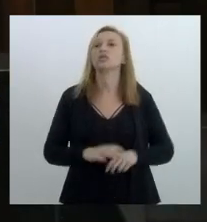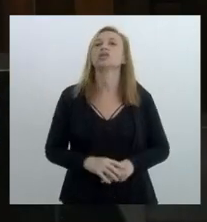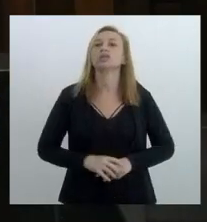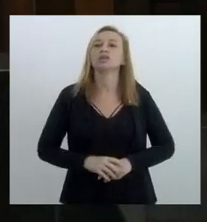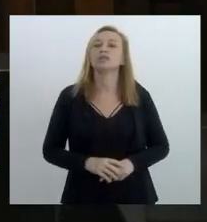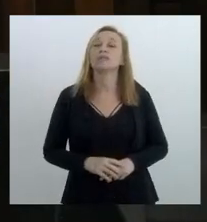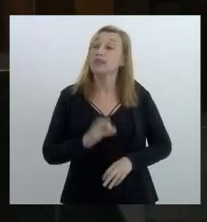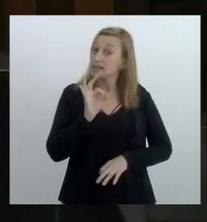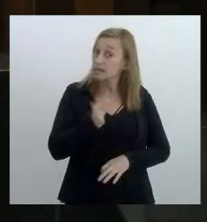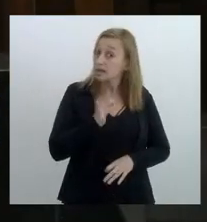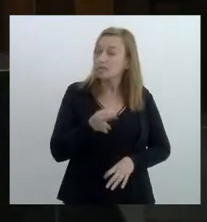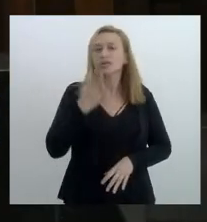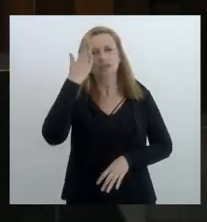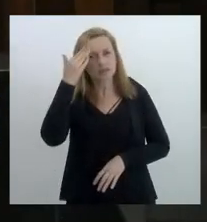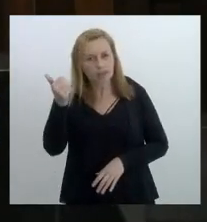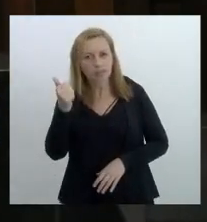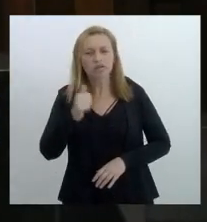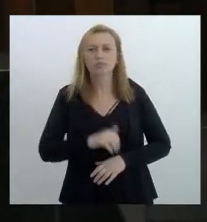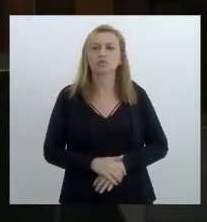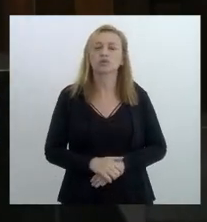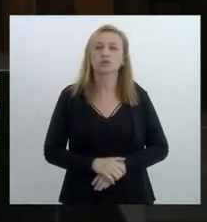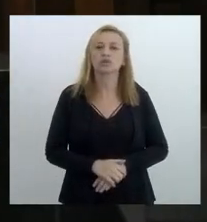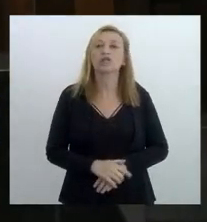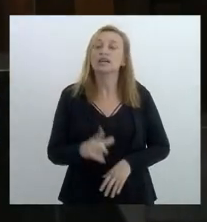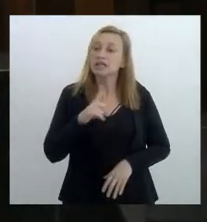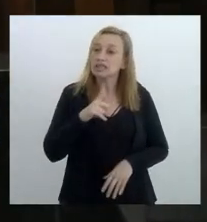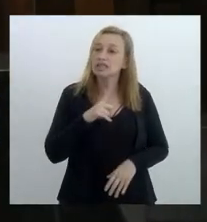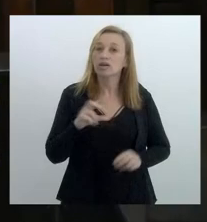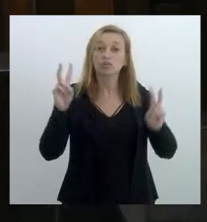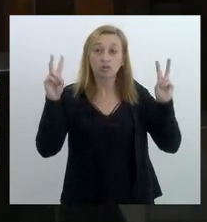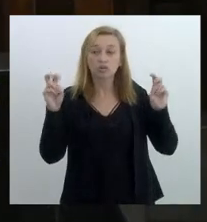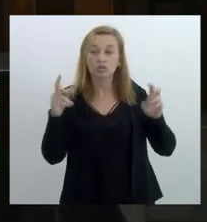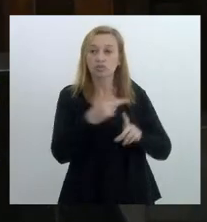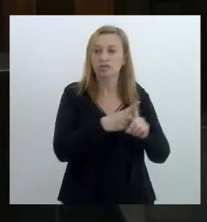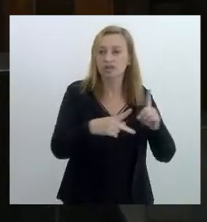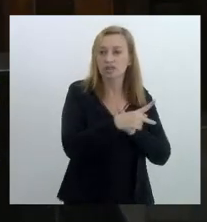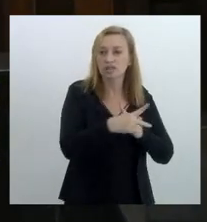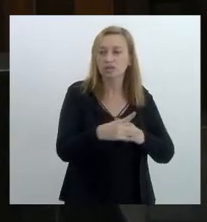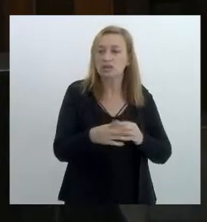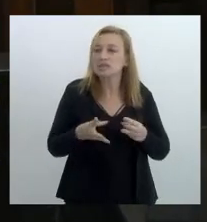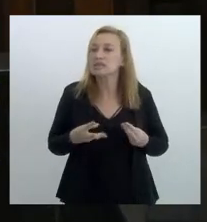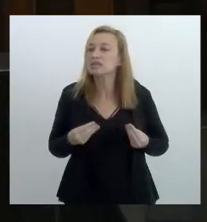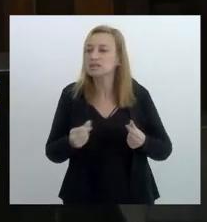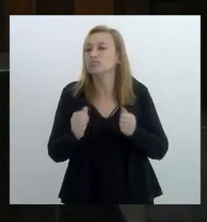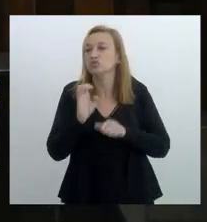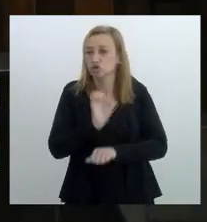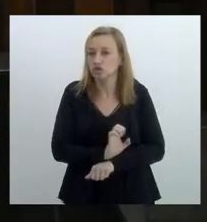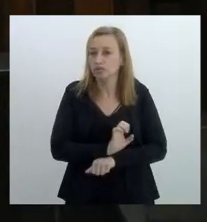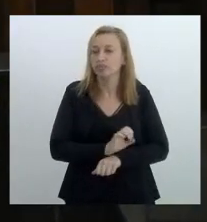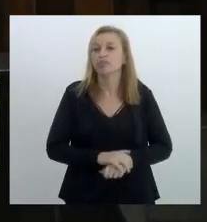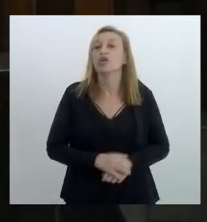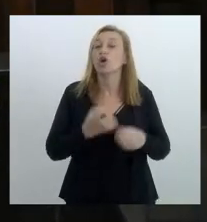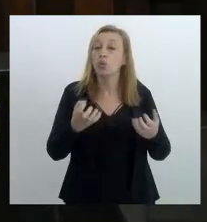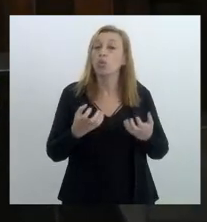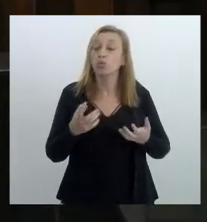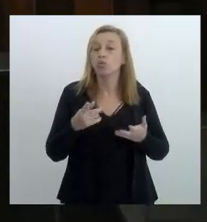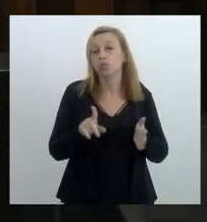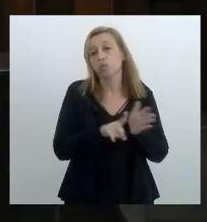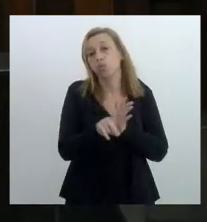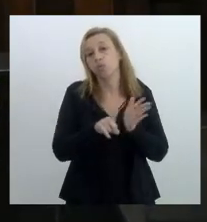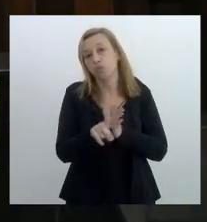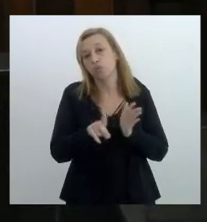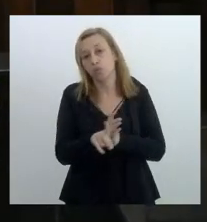gente, obviamente, sabe que temos na questão previdenciária uma questão sensível no Estado. Eu quero fazer algumas perguntas